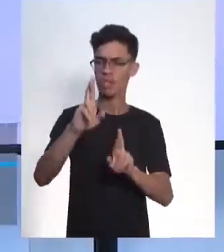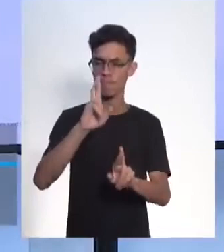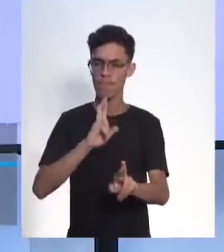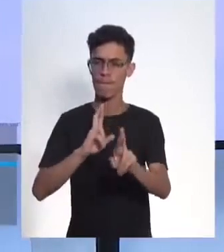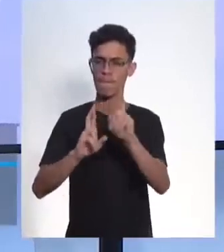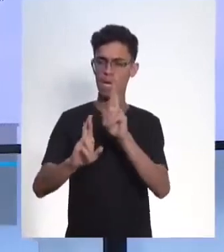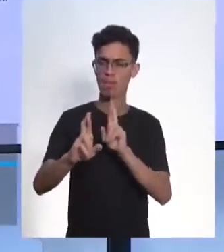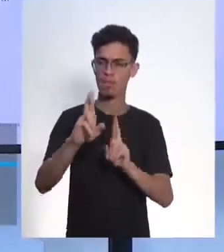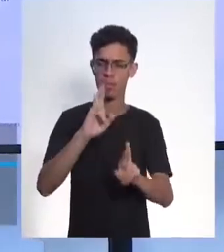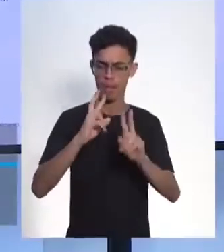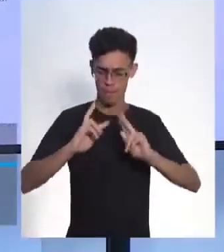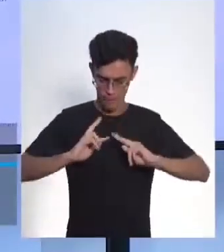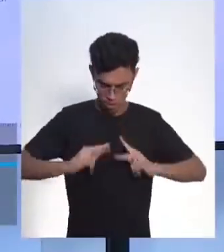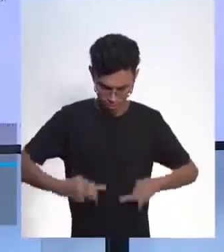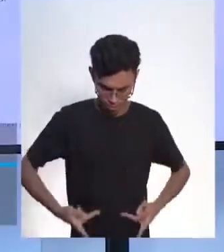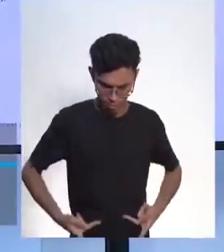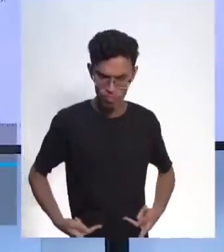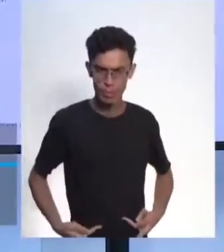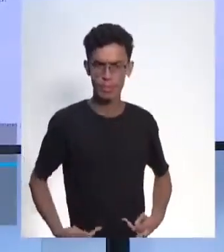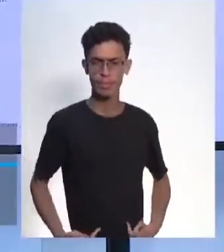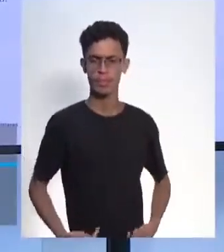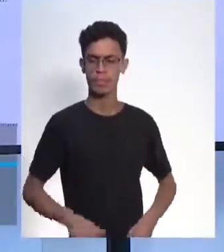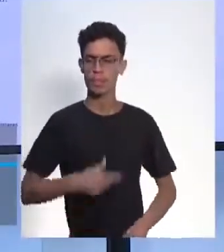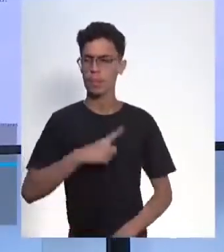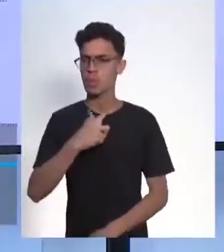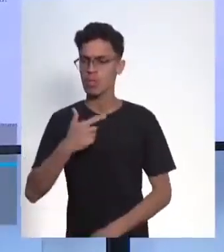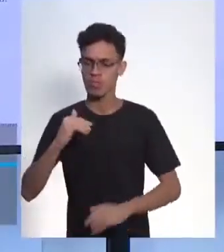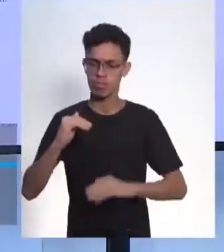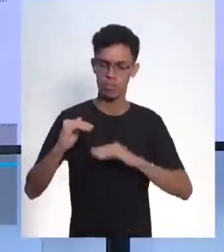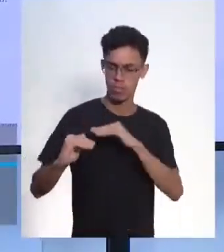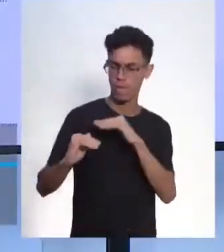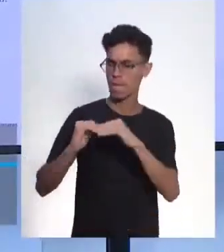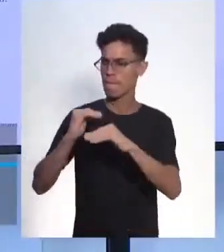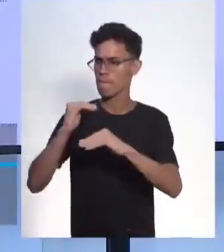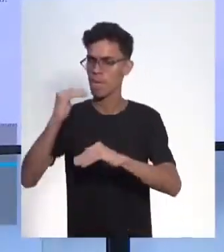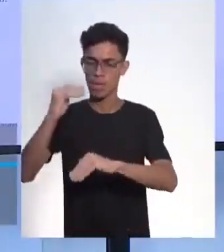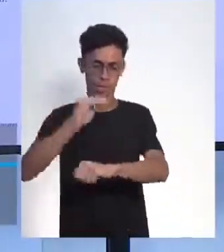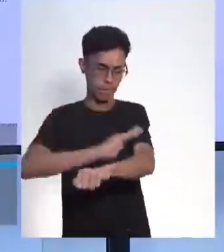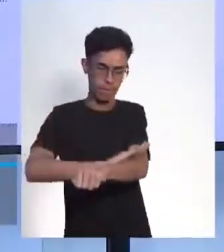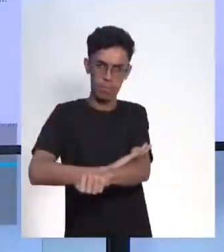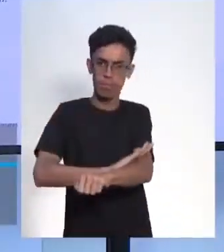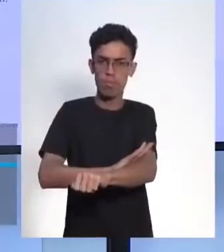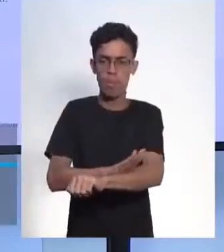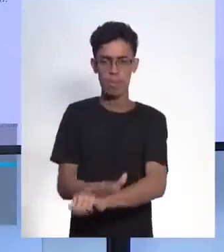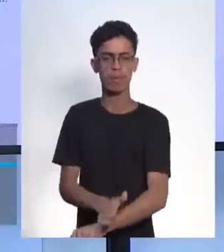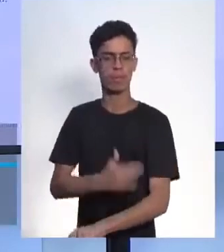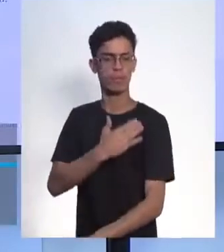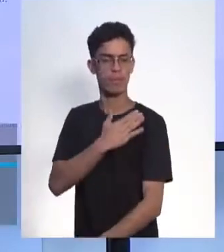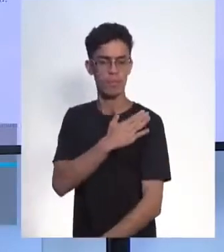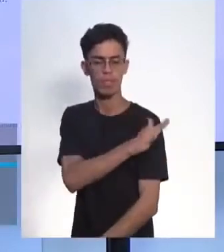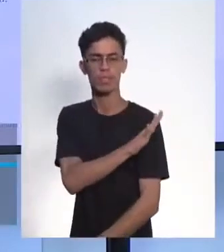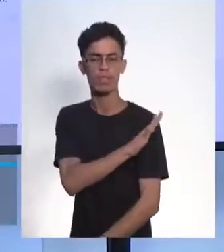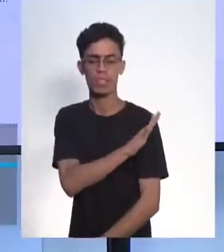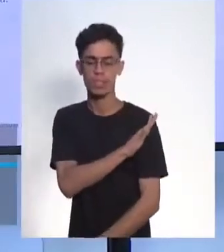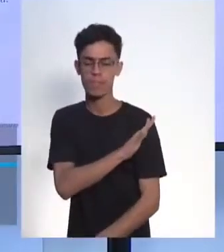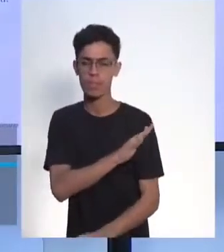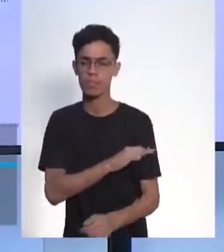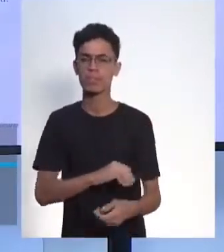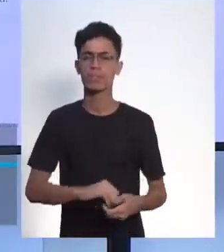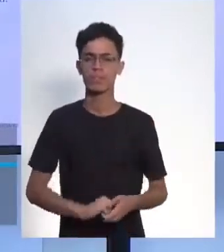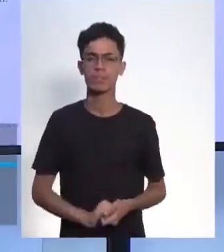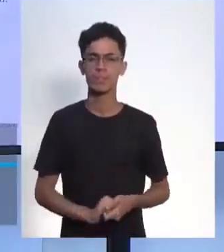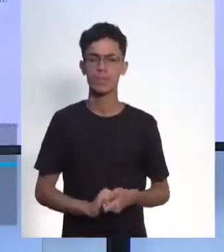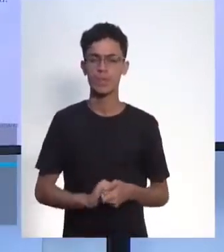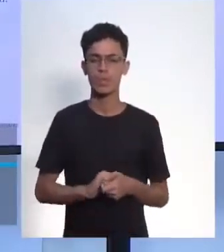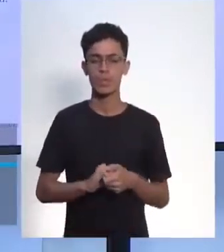como algo desumano, como uma ideia de superioridade racial, tudo isso fere a ideia de